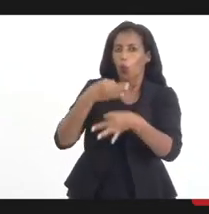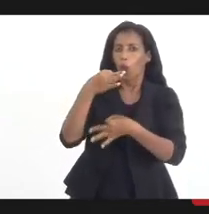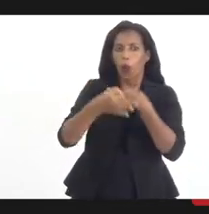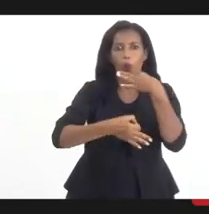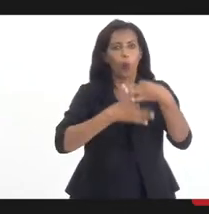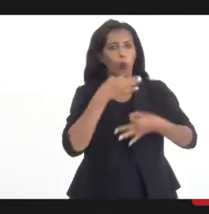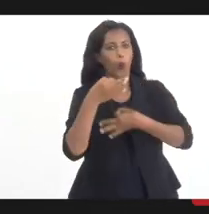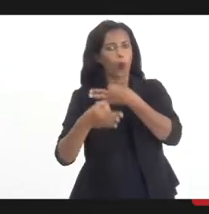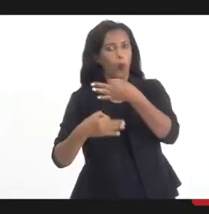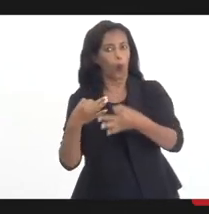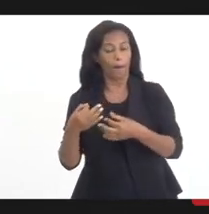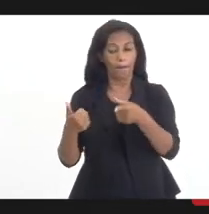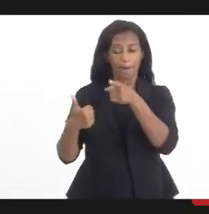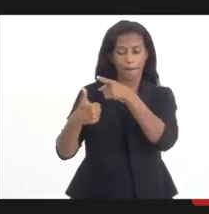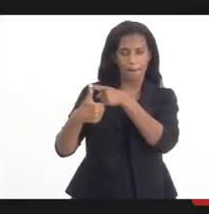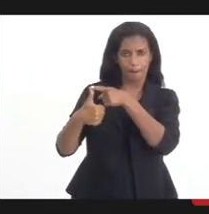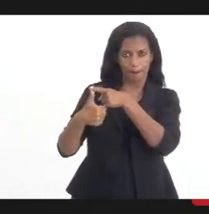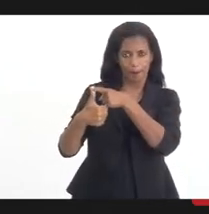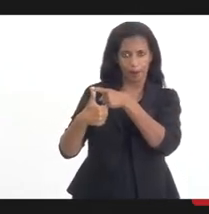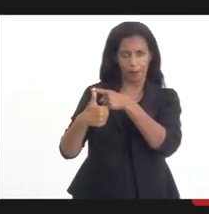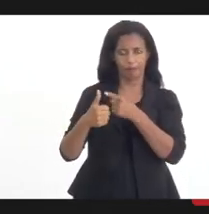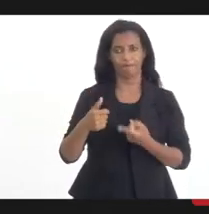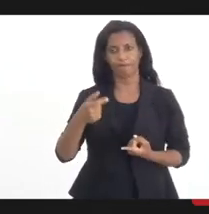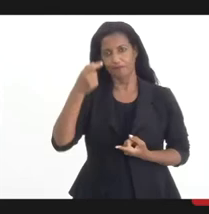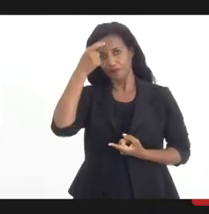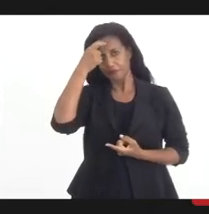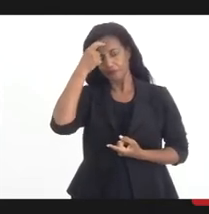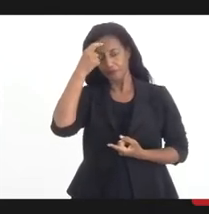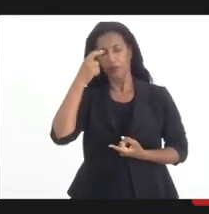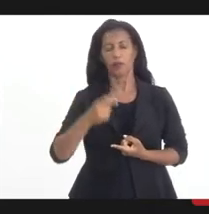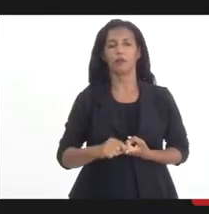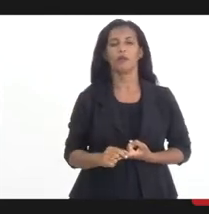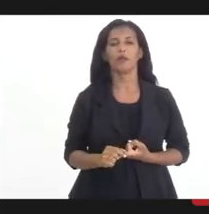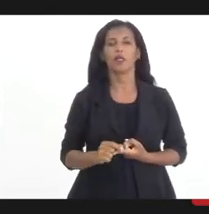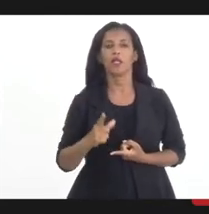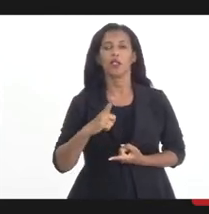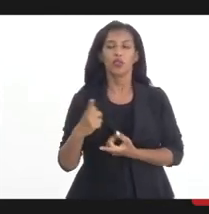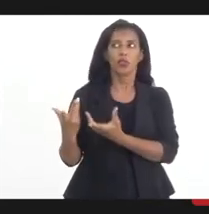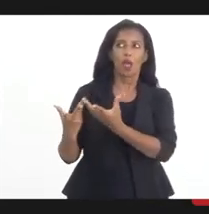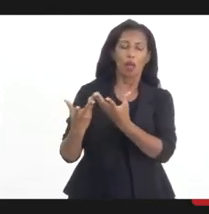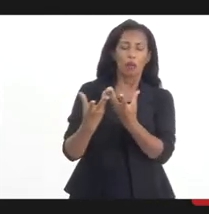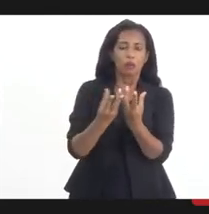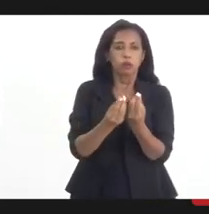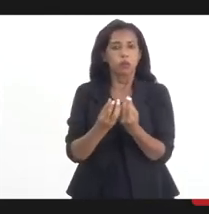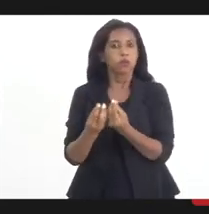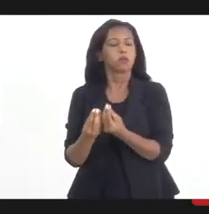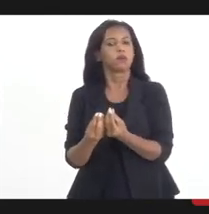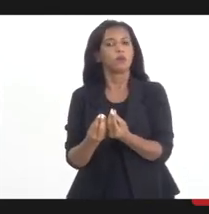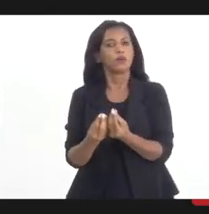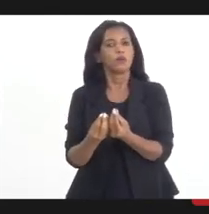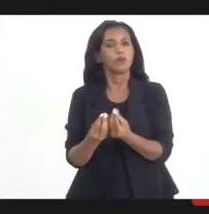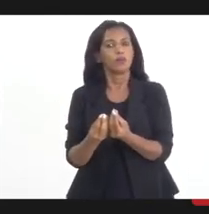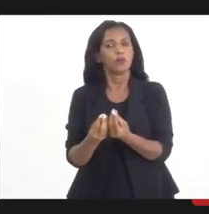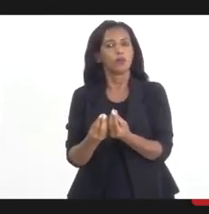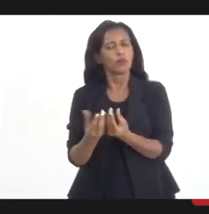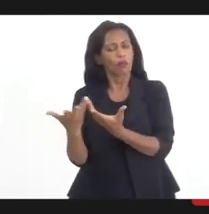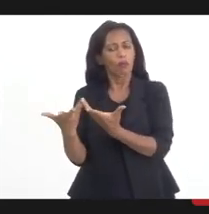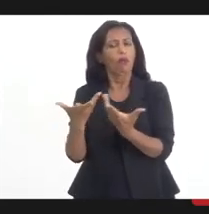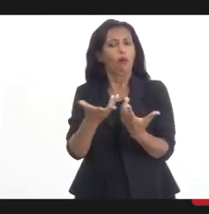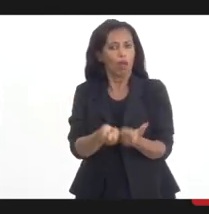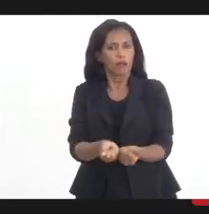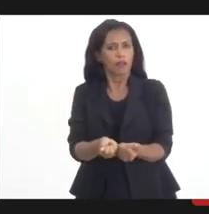muitos consensos. Primeiro, o consenso de que é muito louvável,